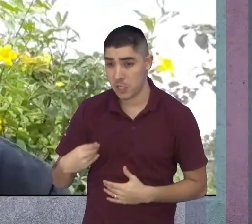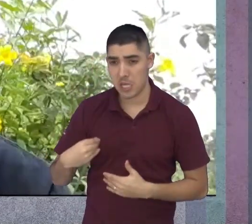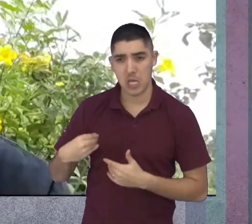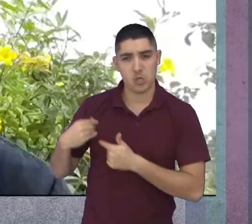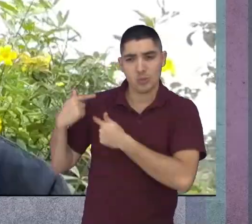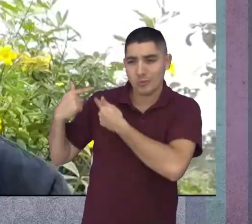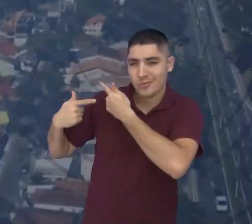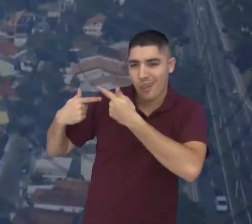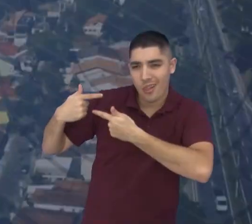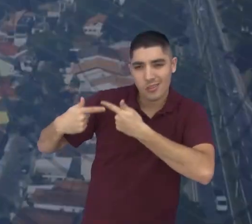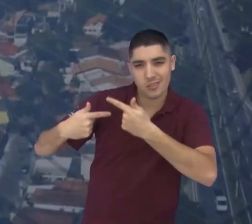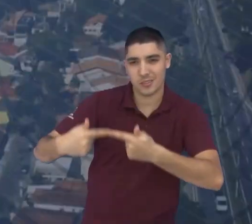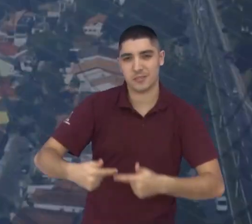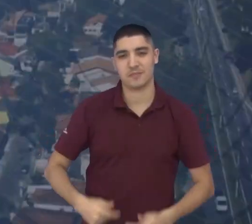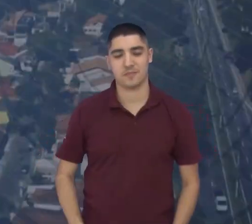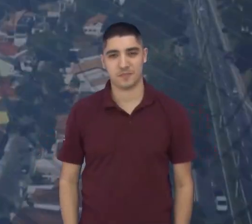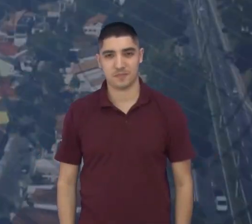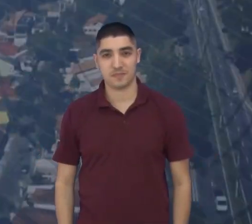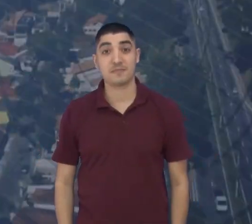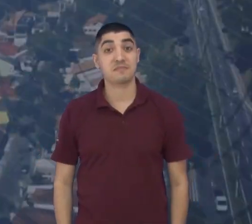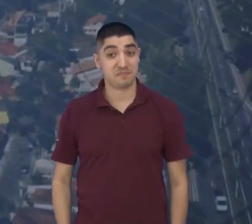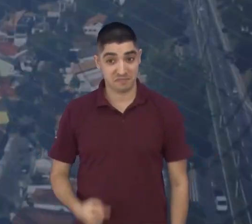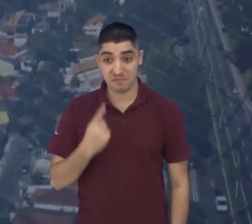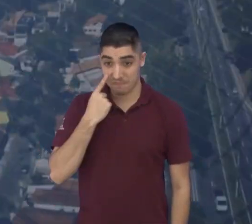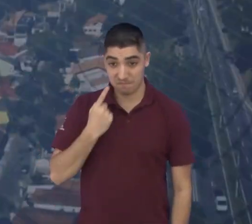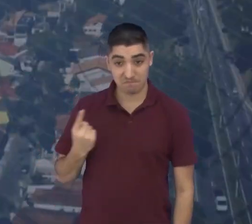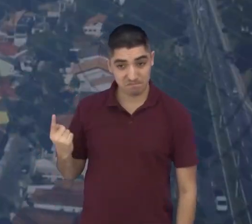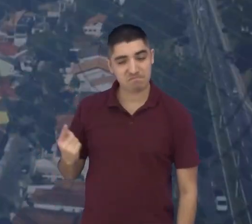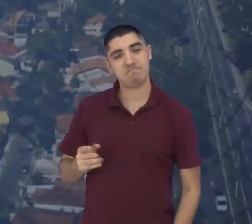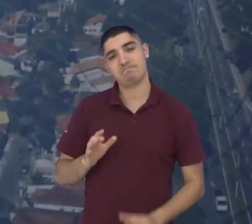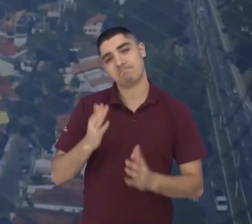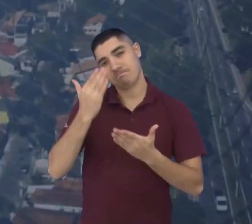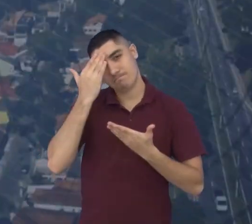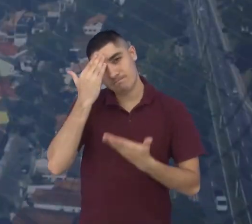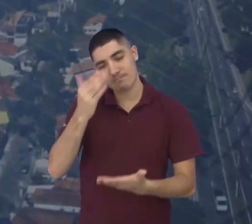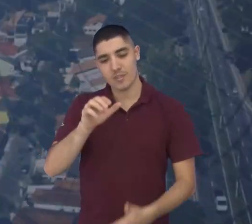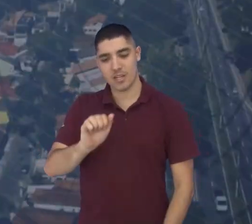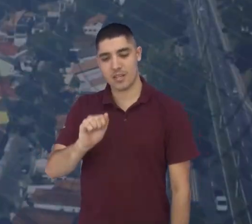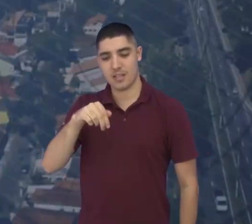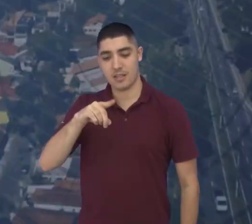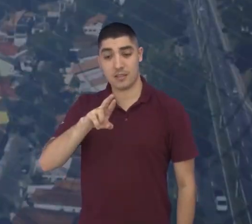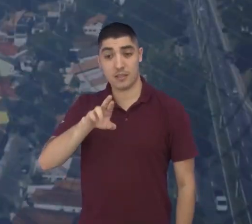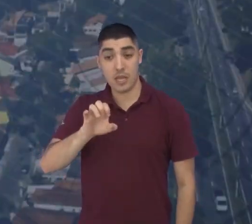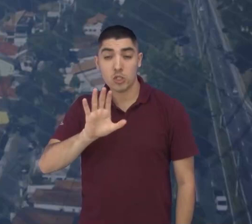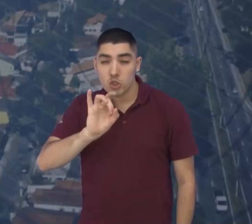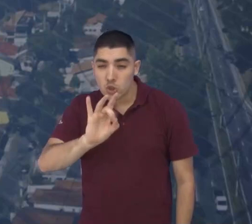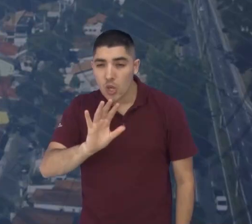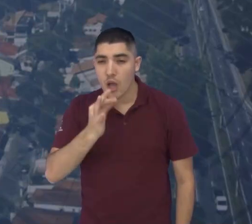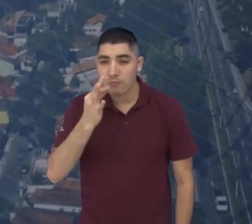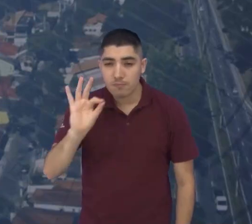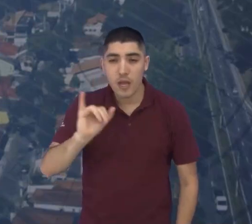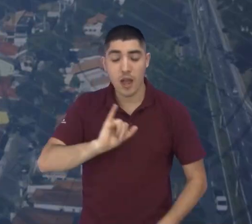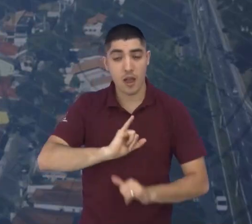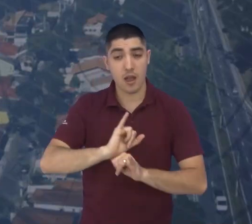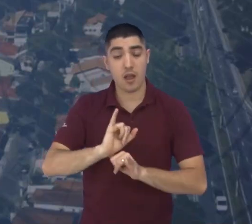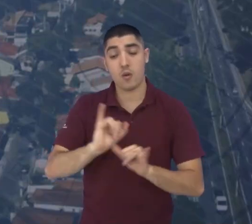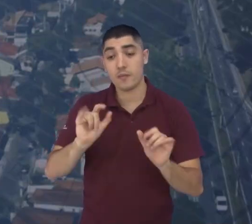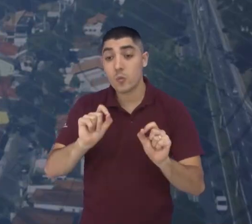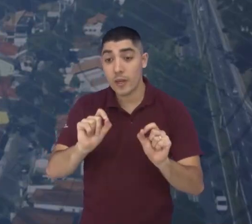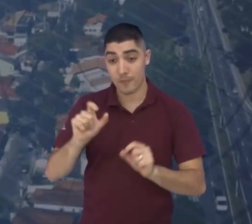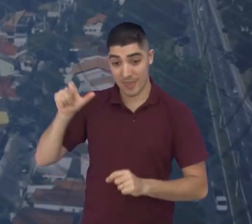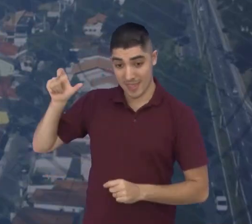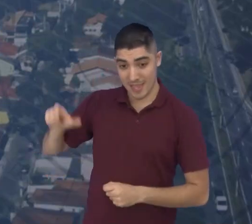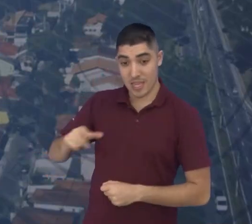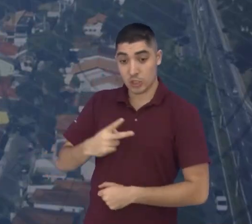dos seus filhos também. Né? Tá certo, muito obrigada, André. Quero fazer uma correção, gente. O André, ele é chefe